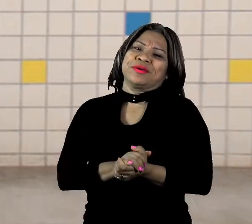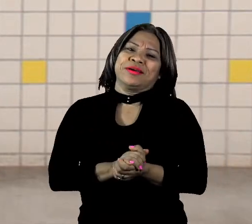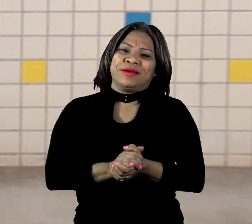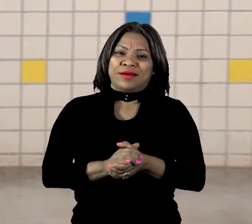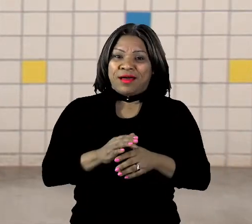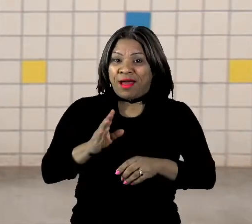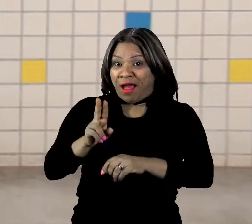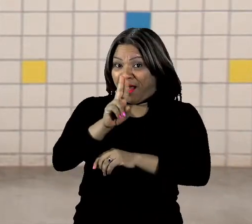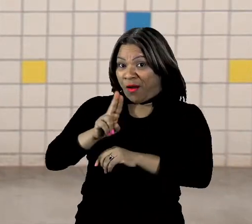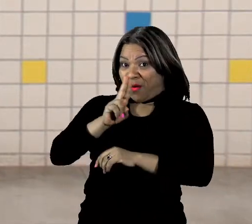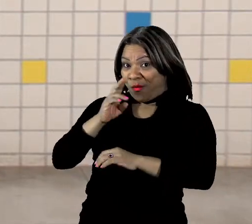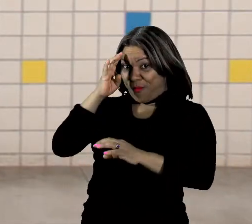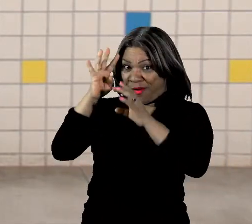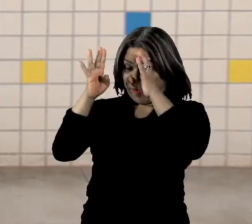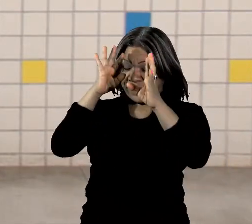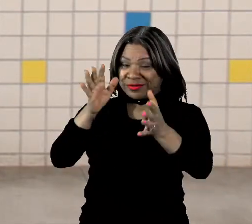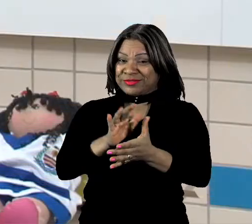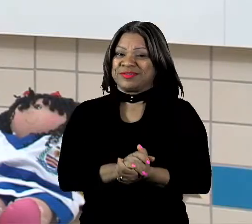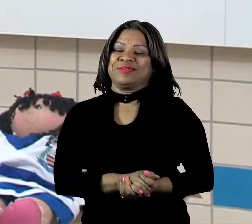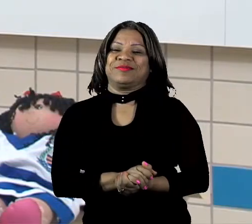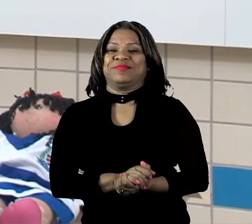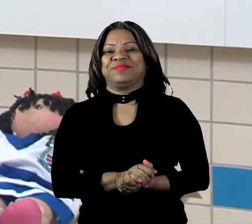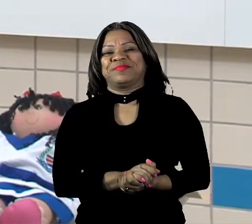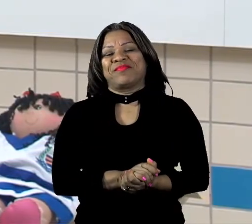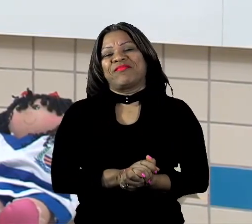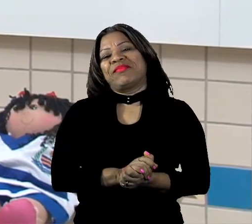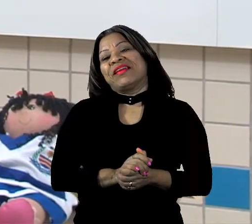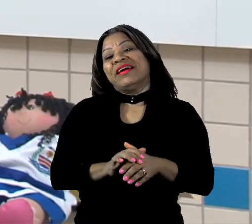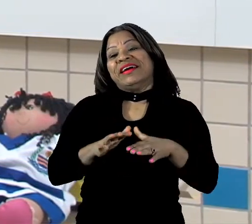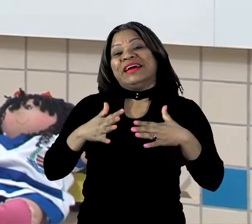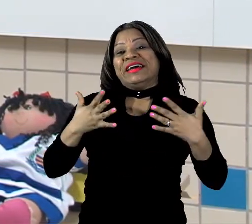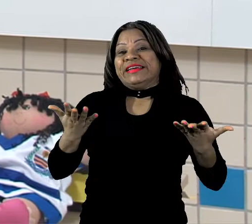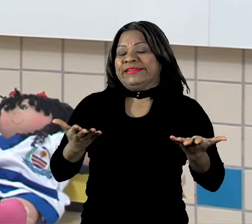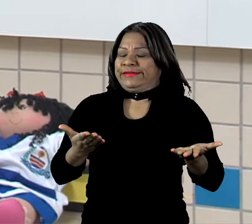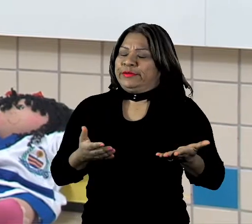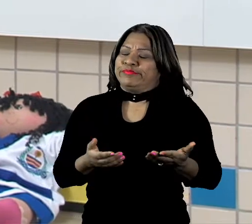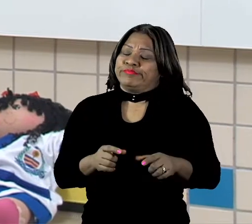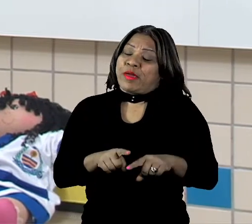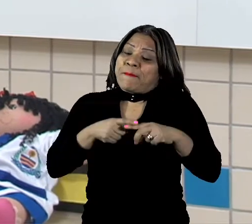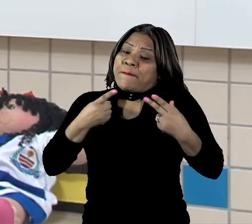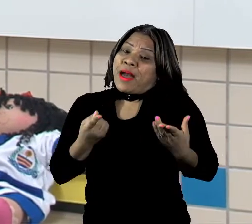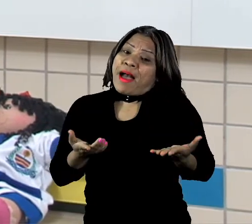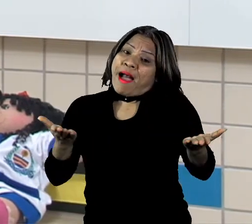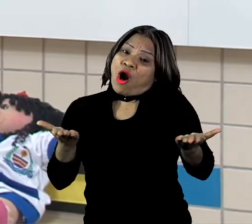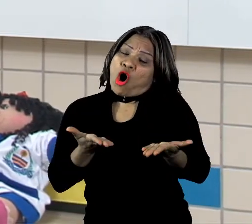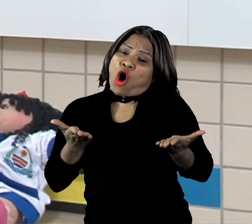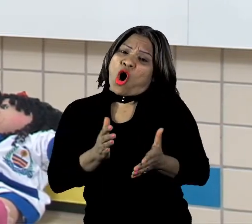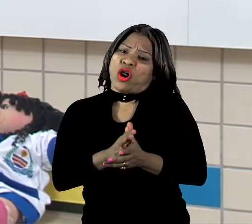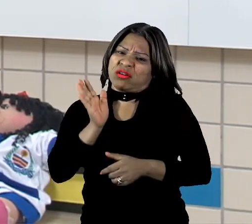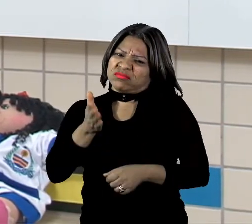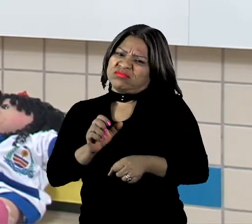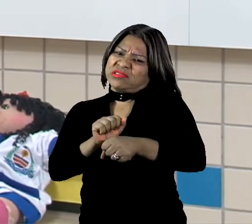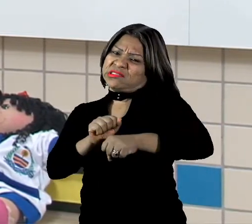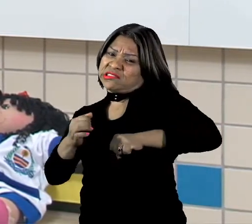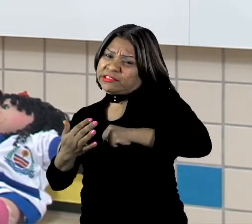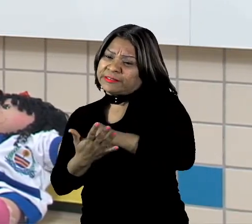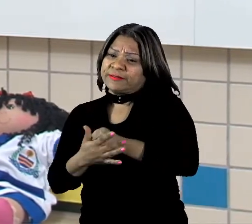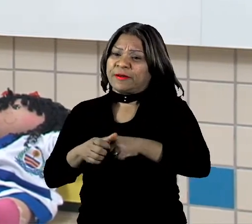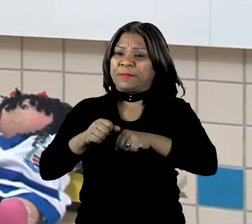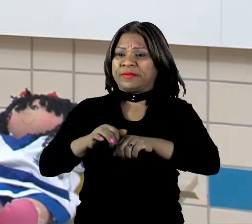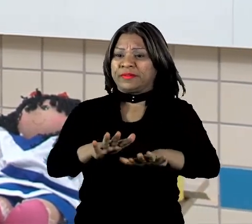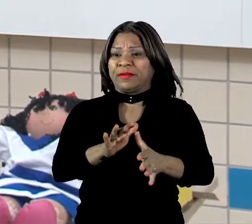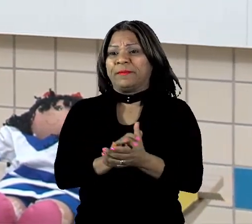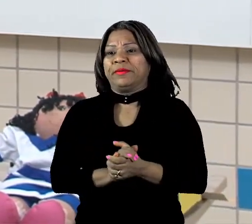tive que pegar alguém para entrevistar crianças e como nós estamos na pandemia, eu peguei uma aluna que está aqui comigo todos os dias,